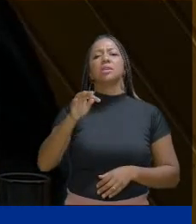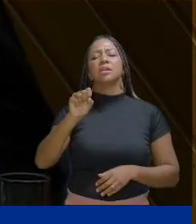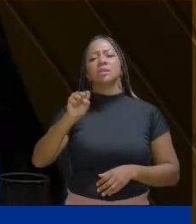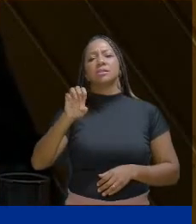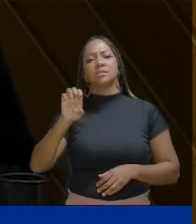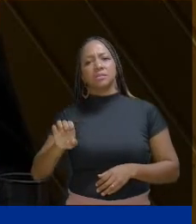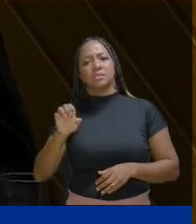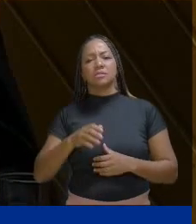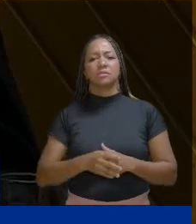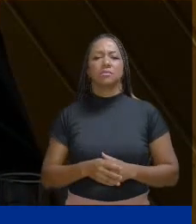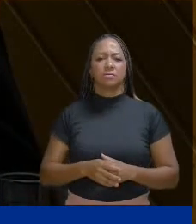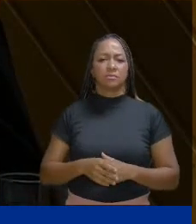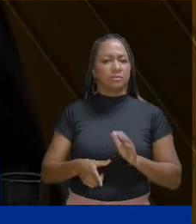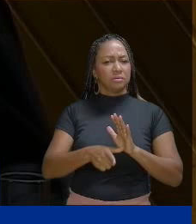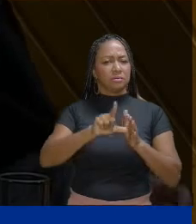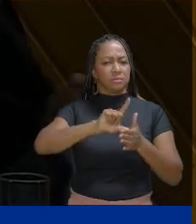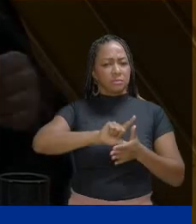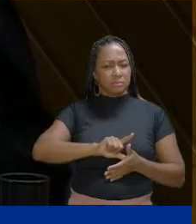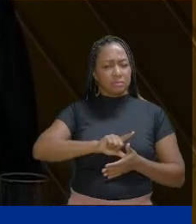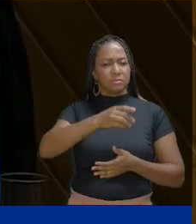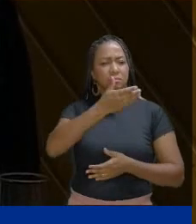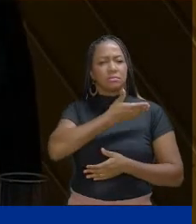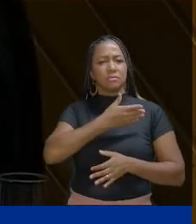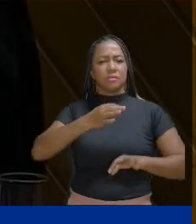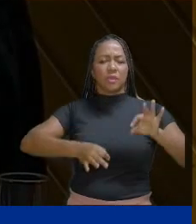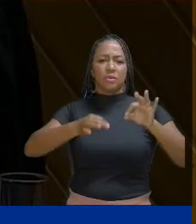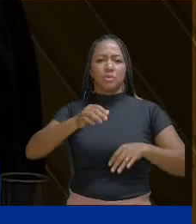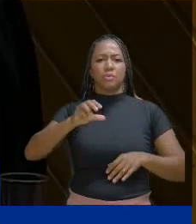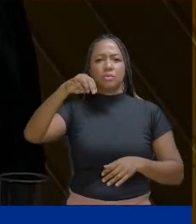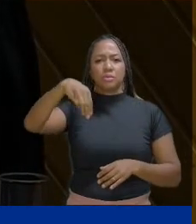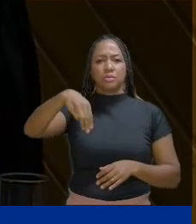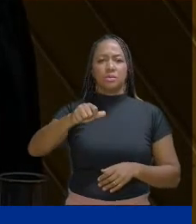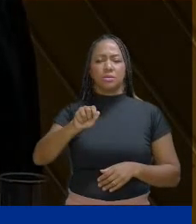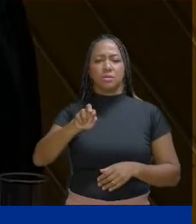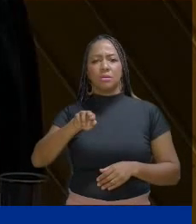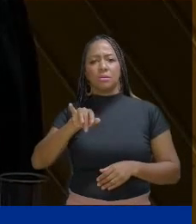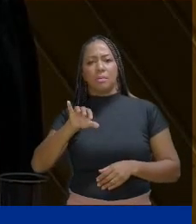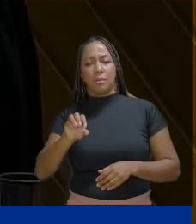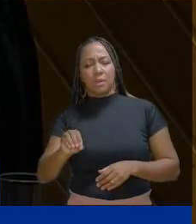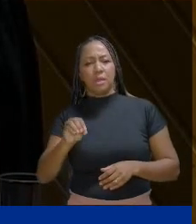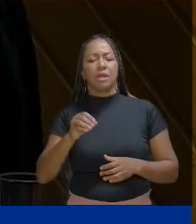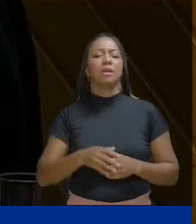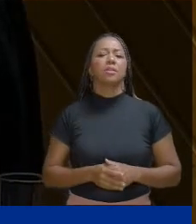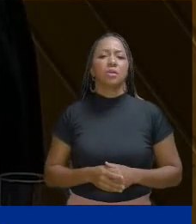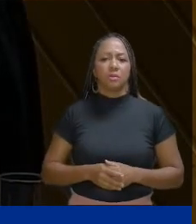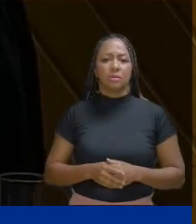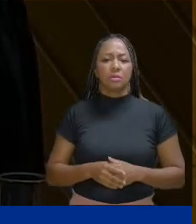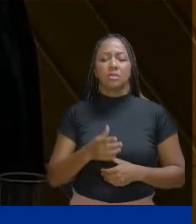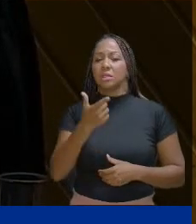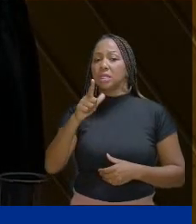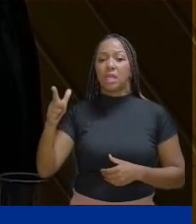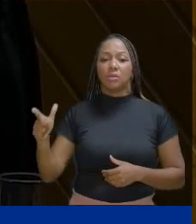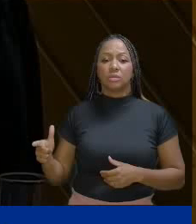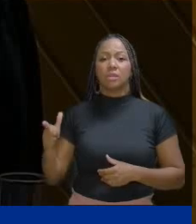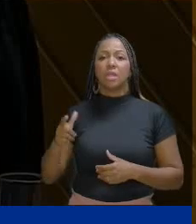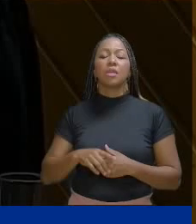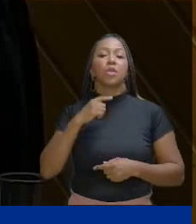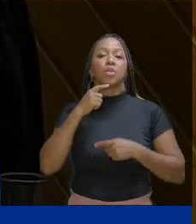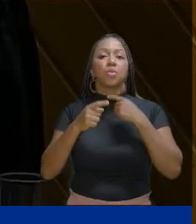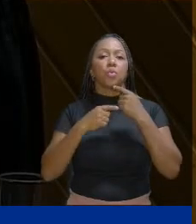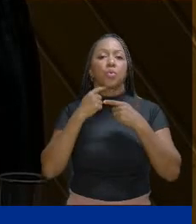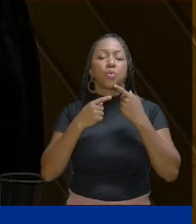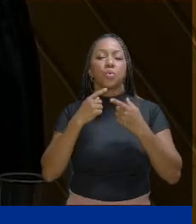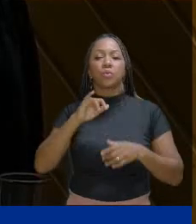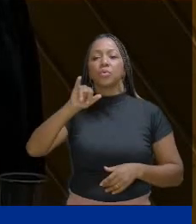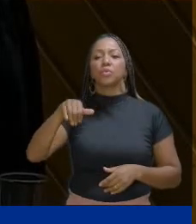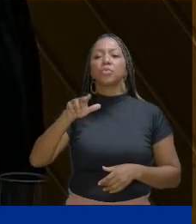TSE, o colega que me antecedeu, o juiz Mário Júnior, deixou registrado que não há a menor dúvida